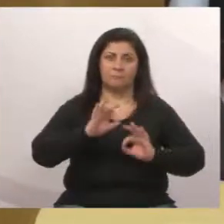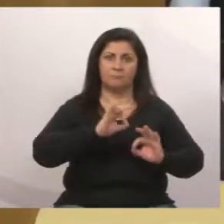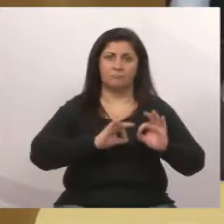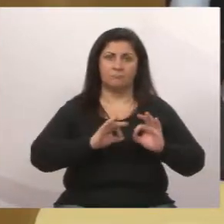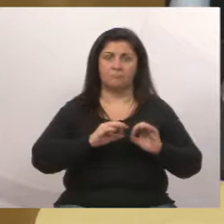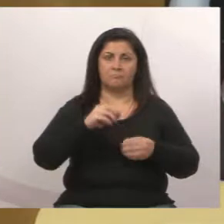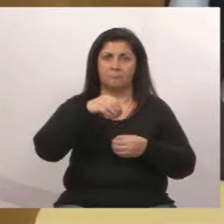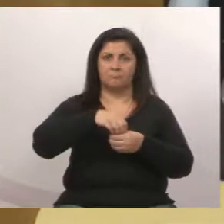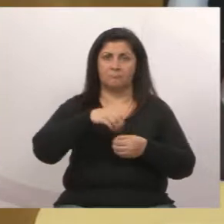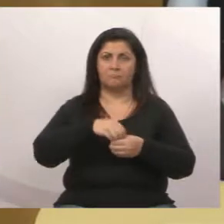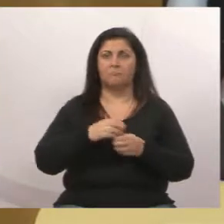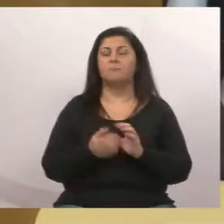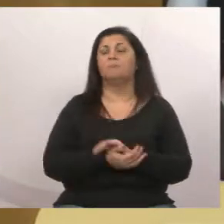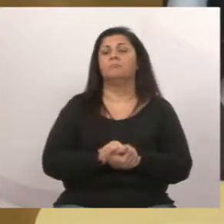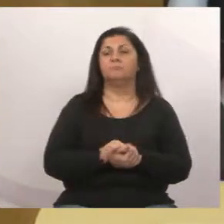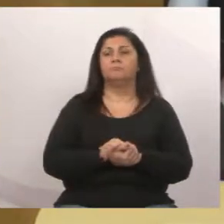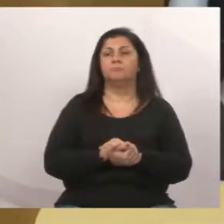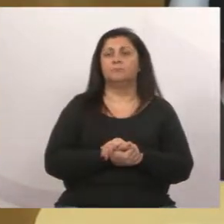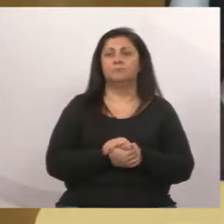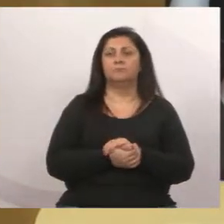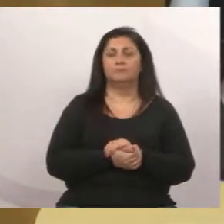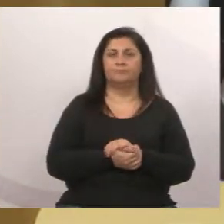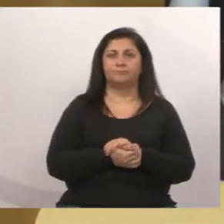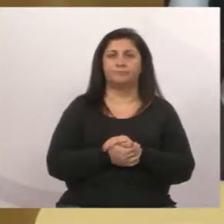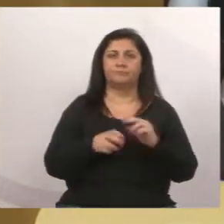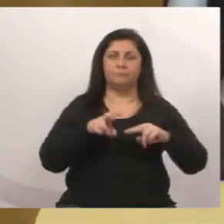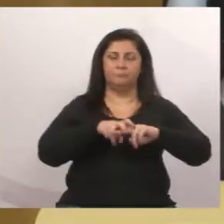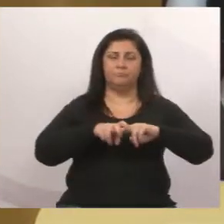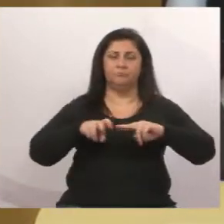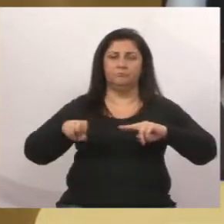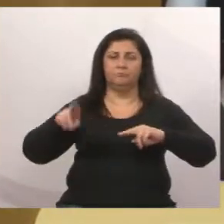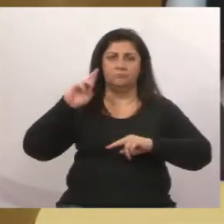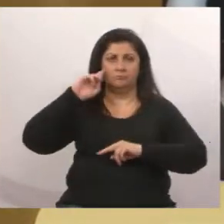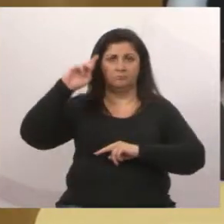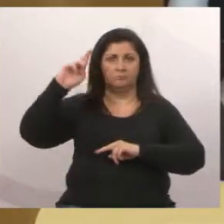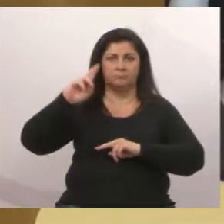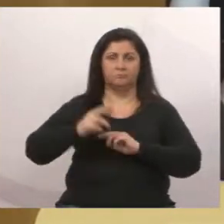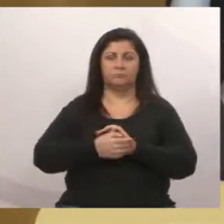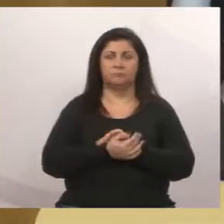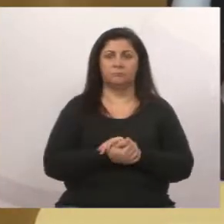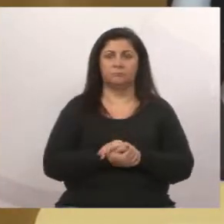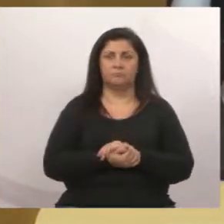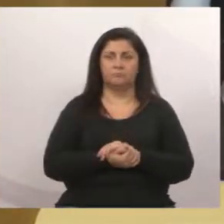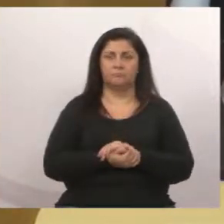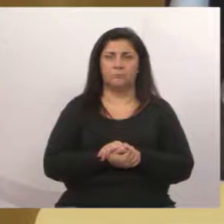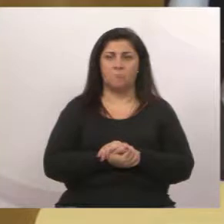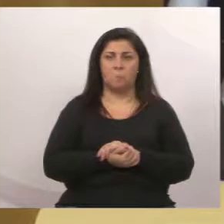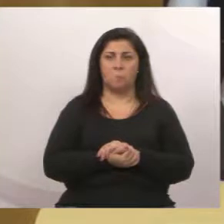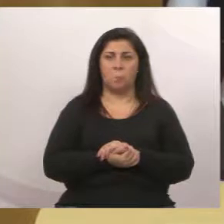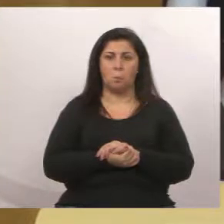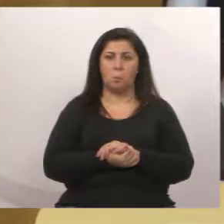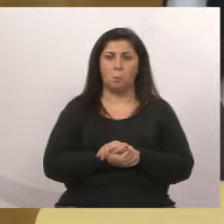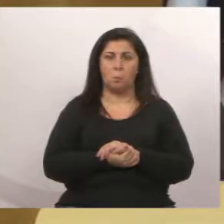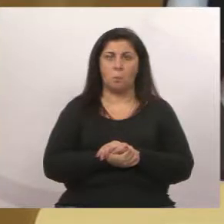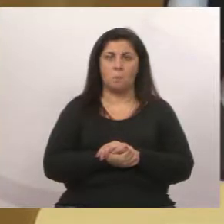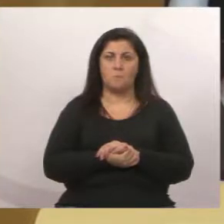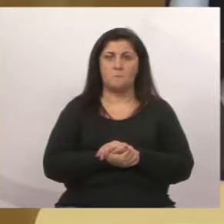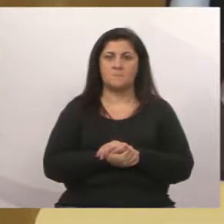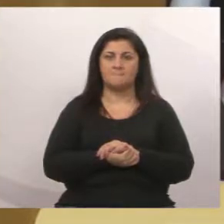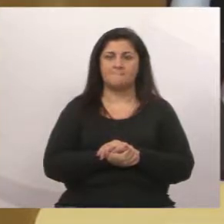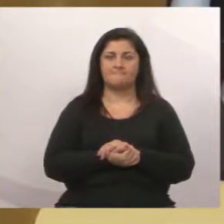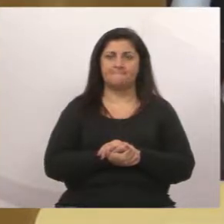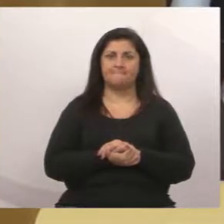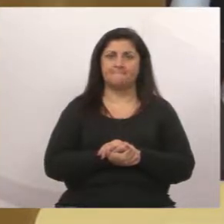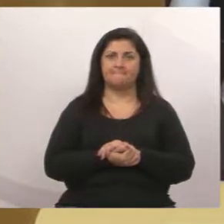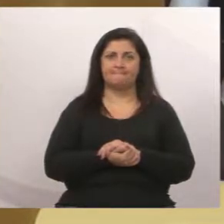respectivo cargo. Autoria: vereadores Abner de Madureira, Paulinho do Esporte e Sônia Patas da Amizade, que são os